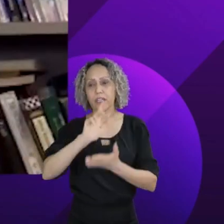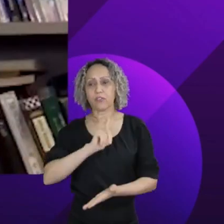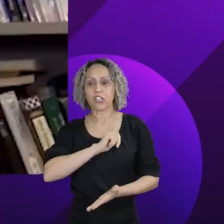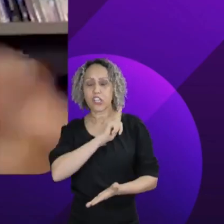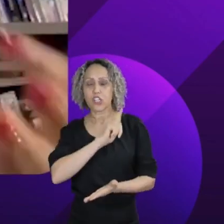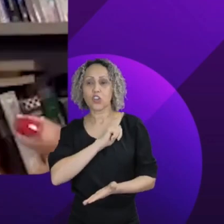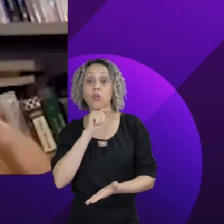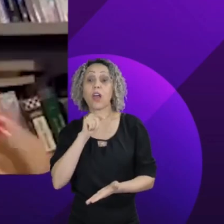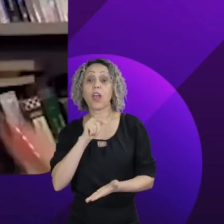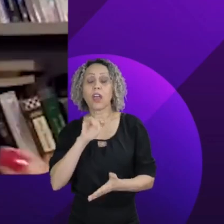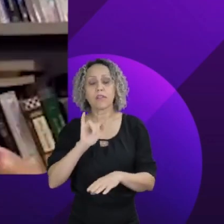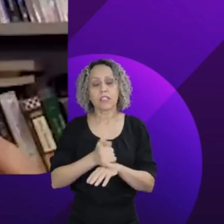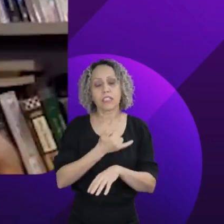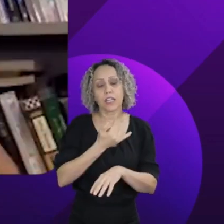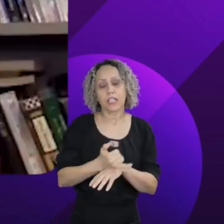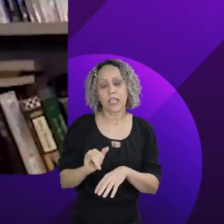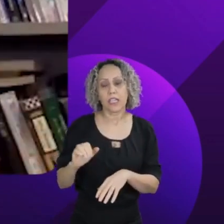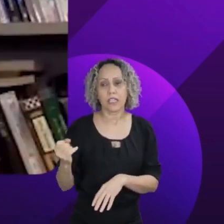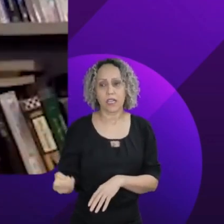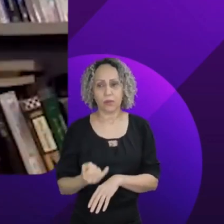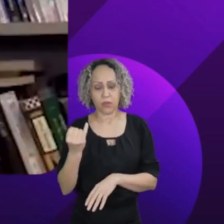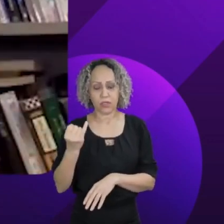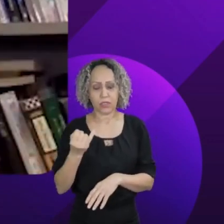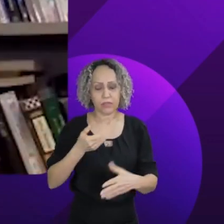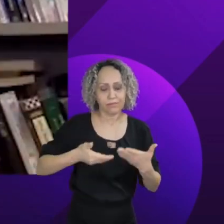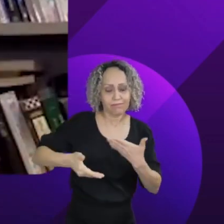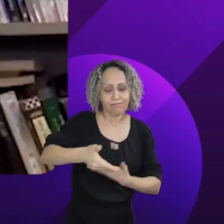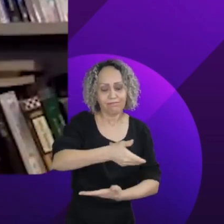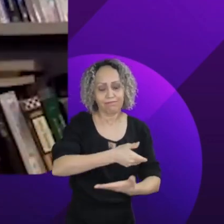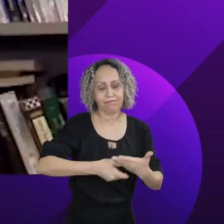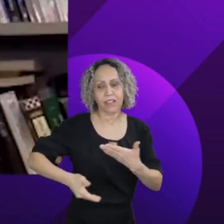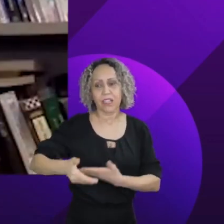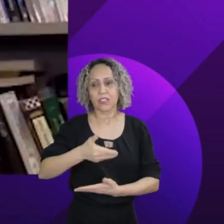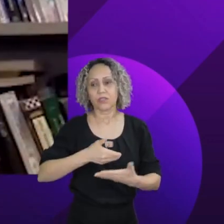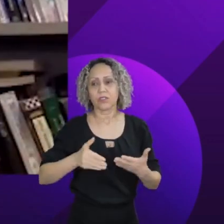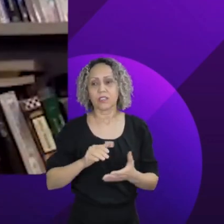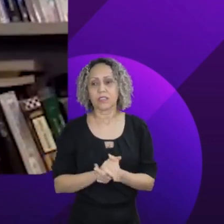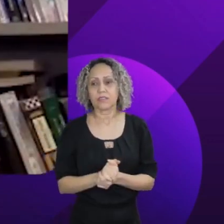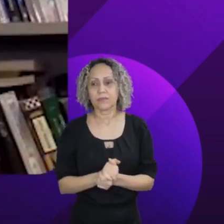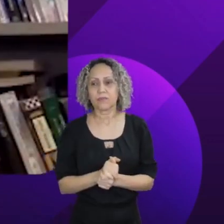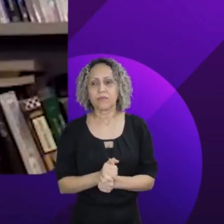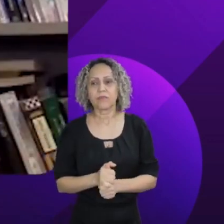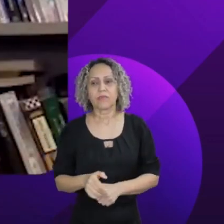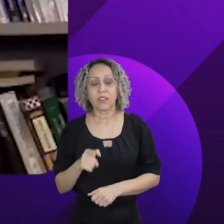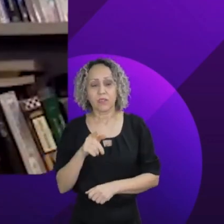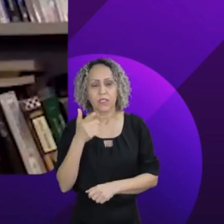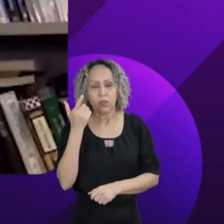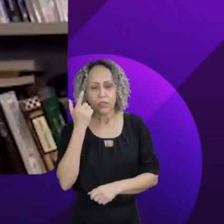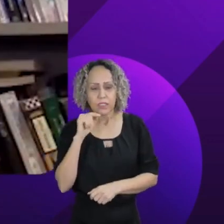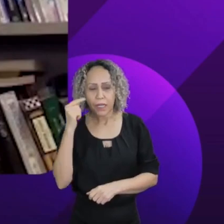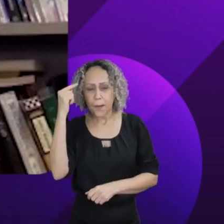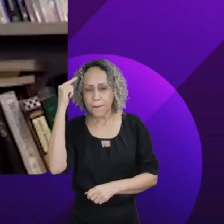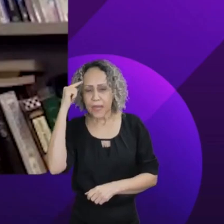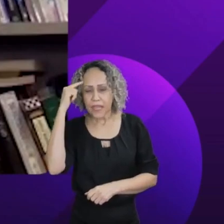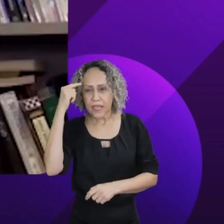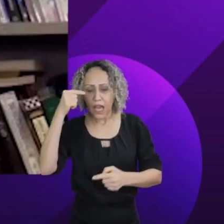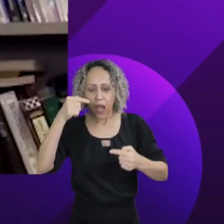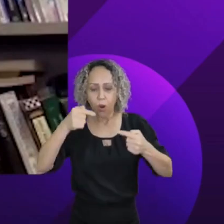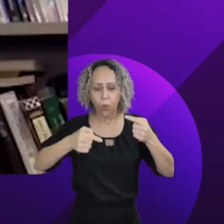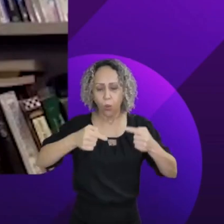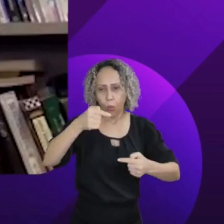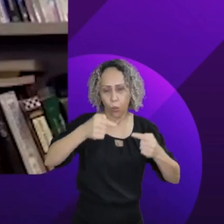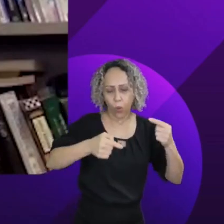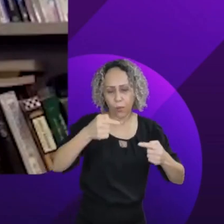porque a partir dessa articulação você consegue pensar uma política de saúde de uma perspectiva